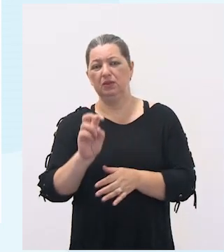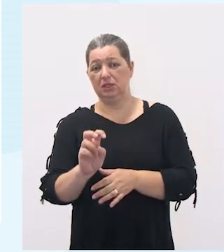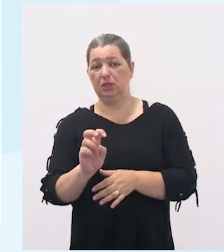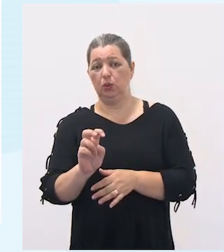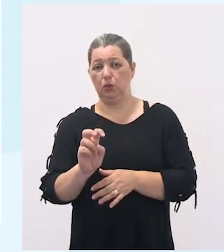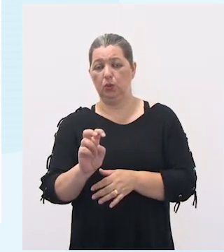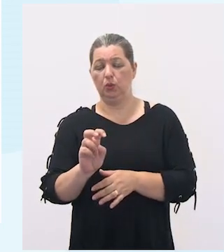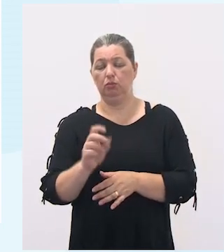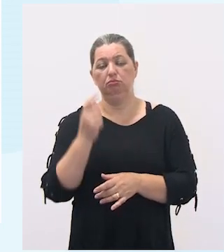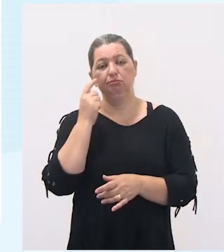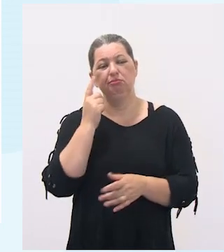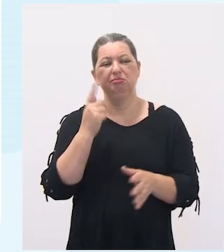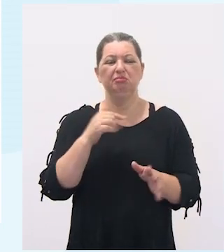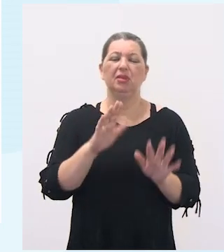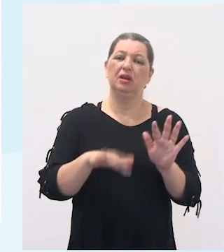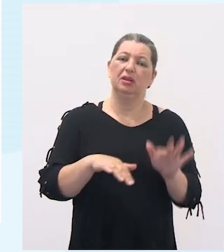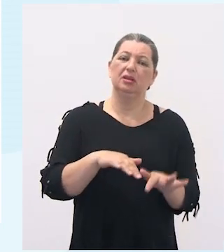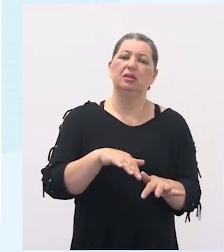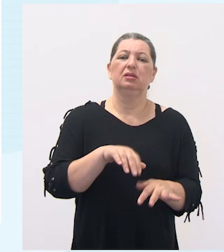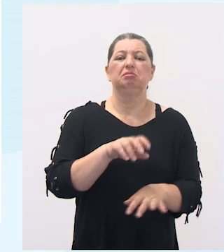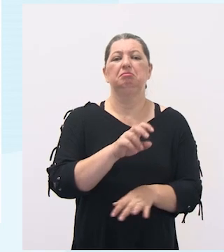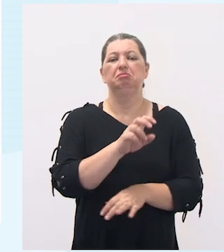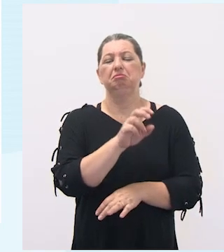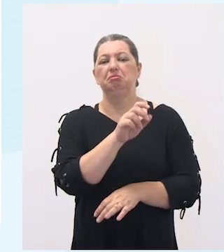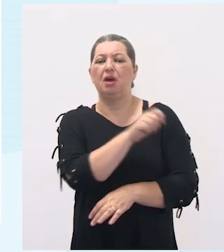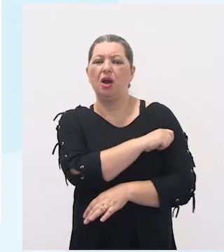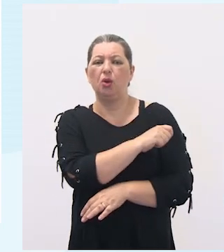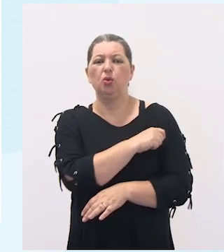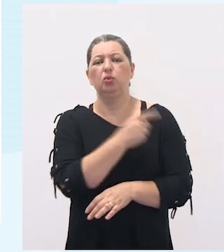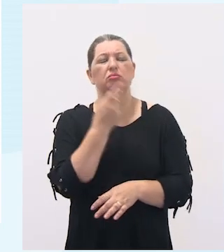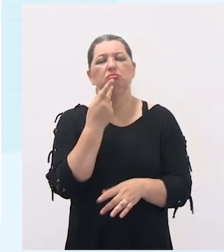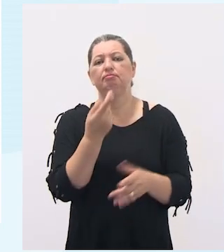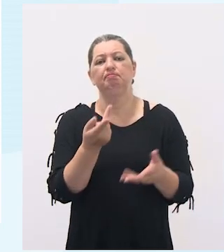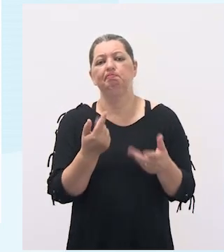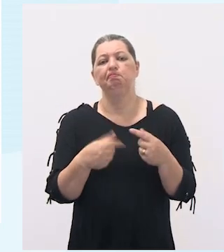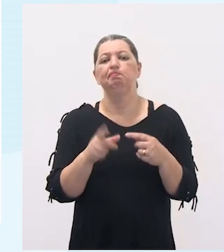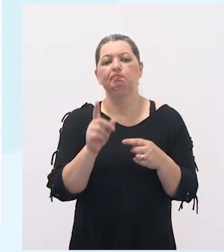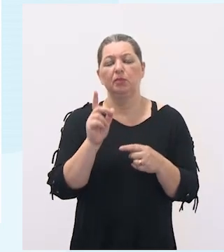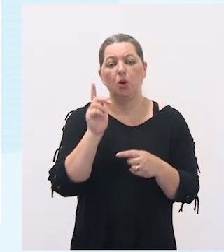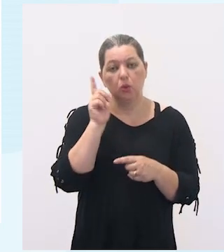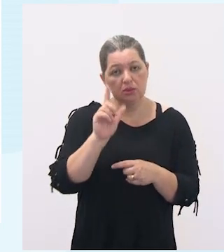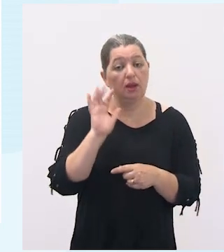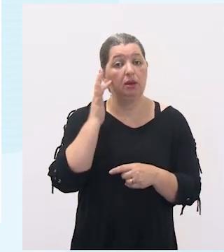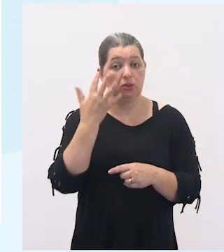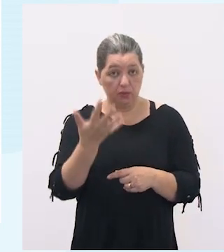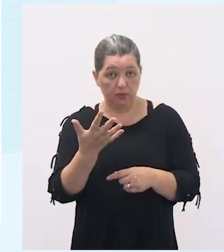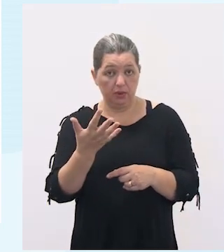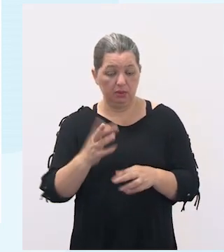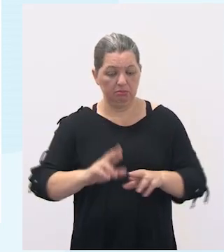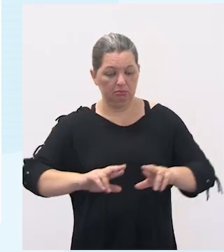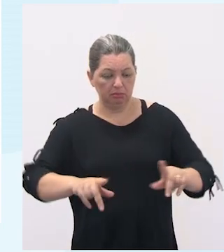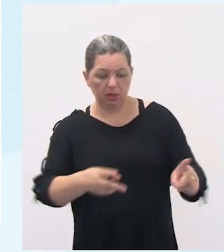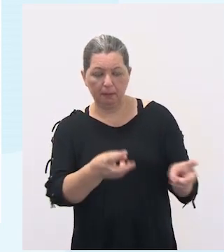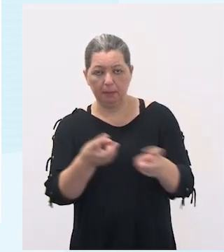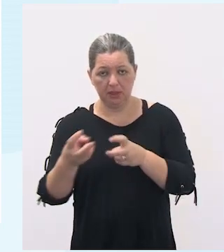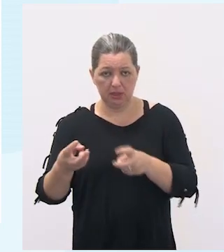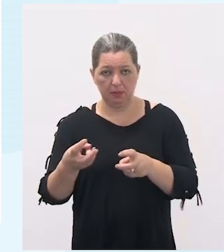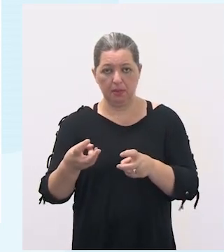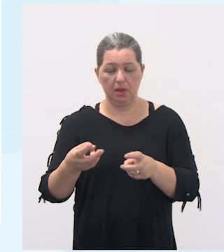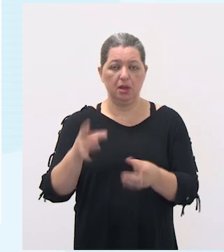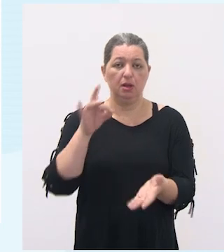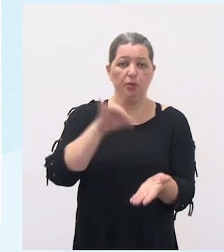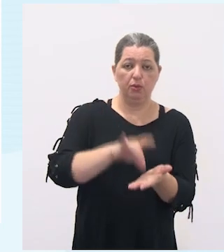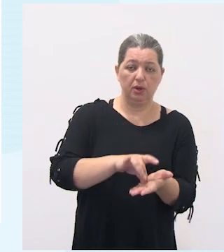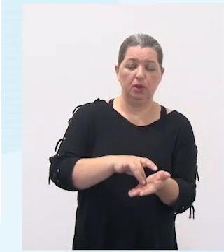dizer? Que esse aluno está no nível mediano. Se ele consegue resolver, se ele consegue diferenciar um fato de uma opinião,